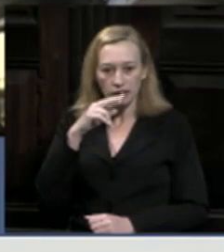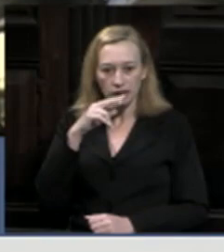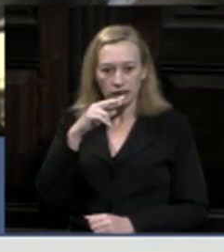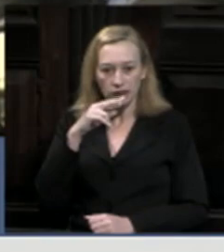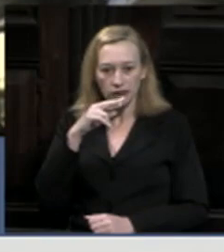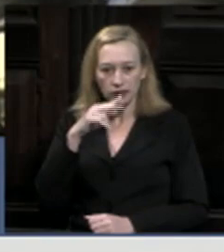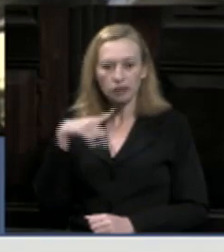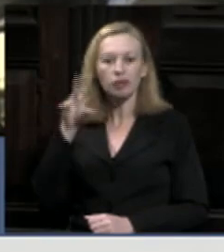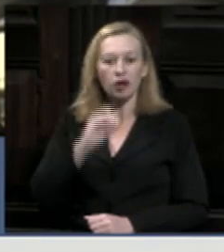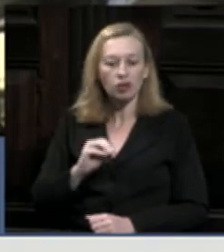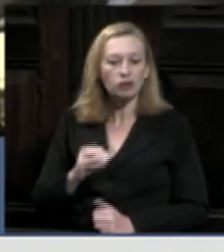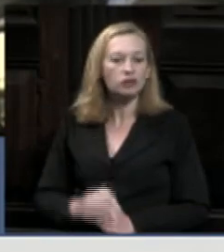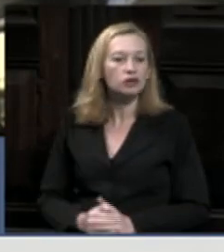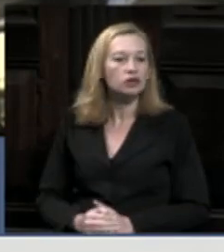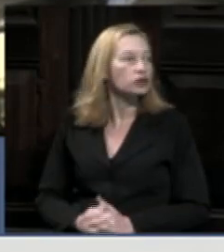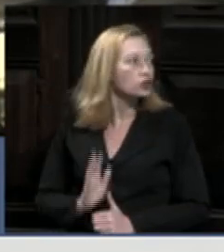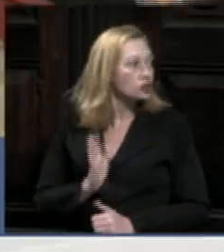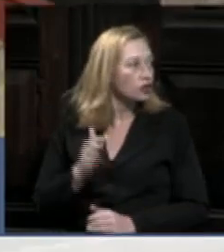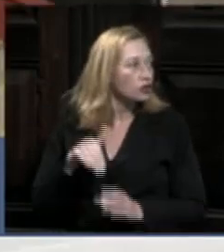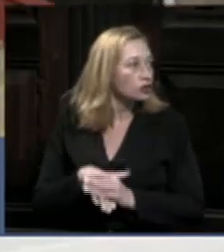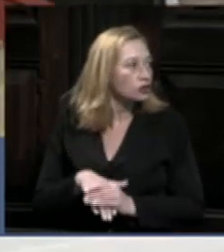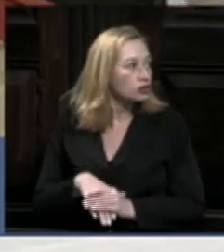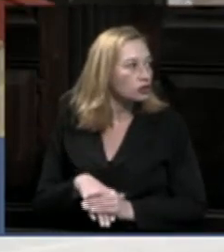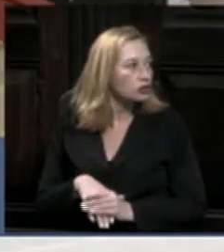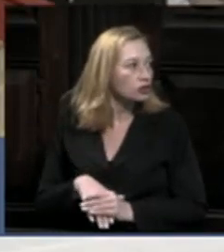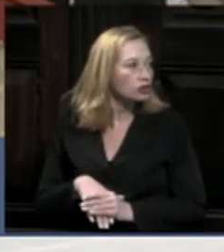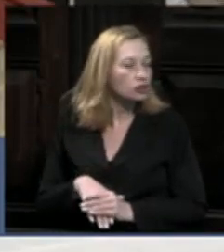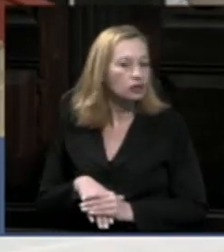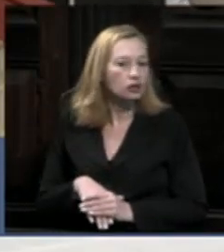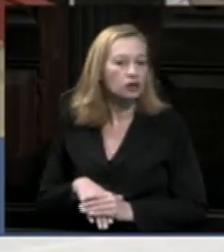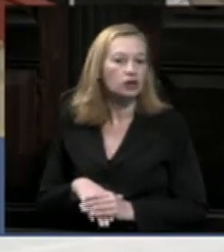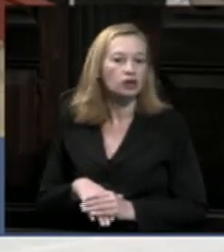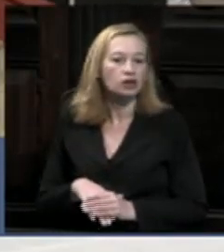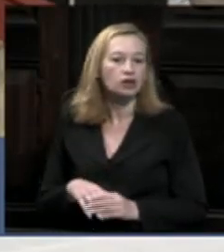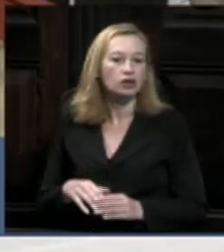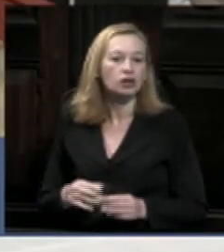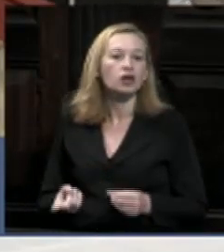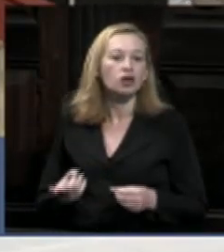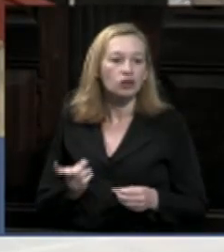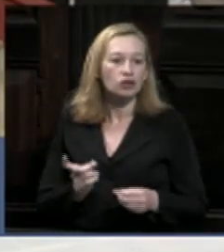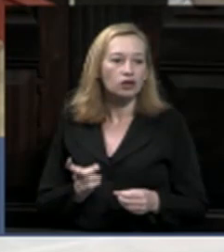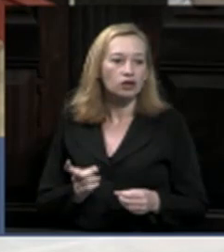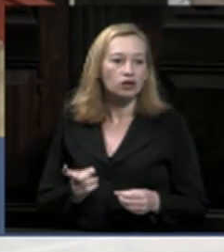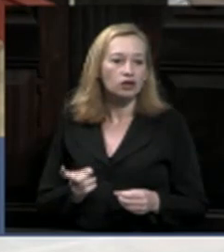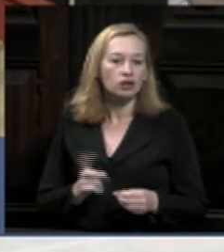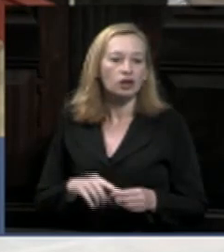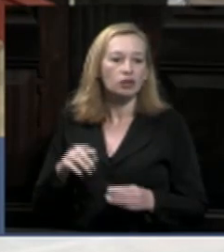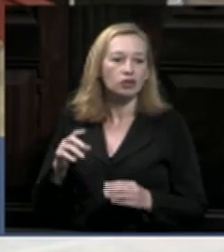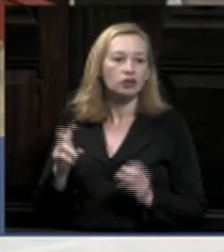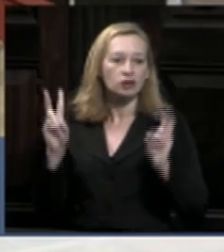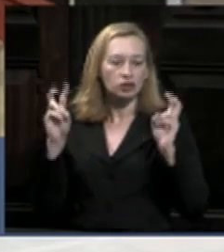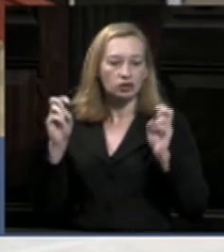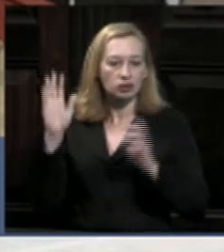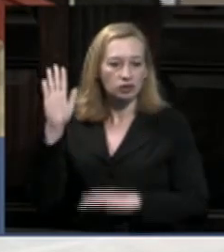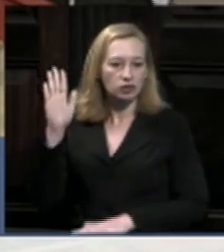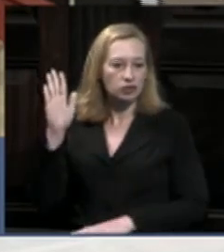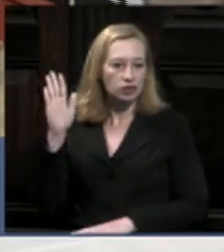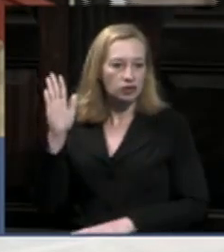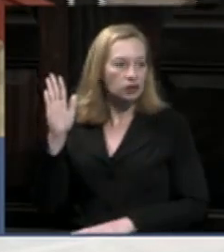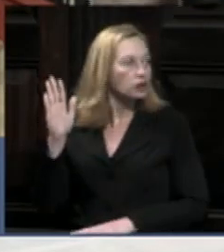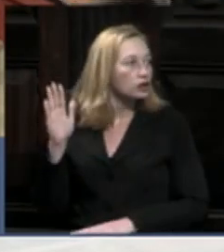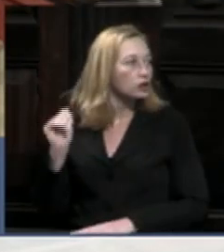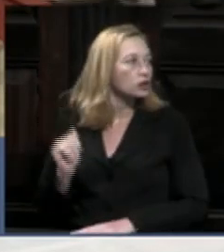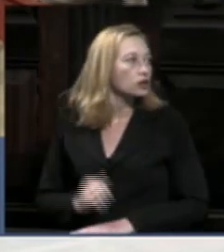já com certo assim votou votou a matéria e notou a matéria destacada seus problemas do total aprovado um destaque